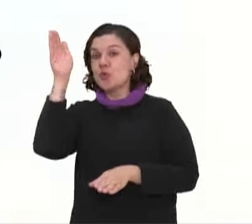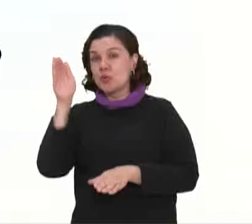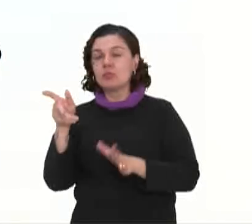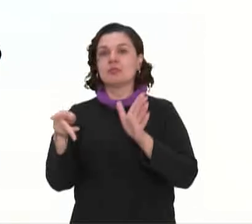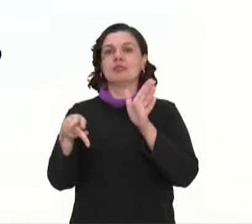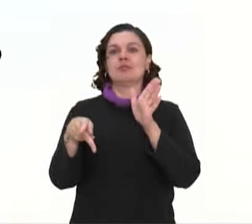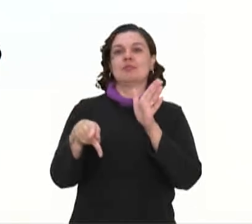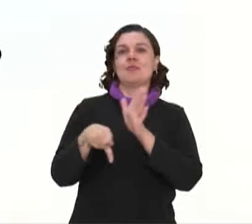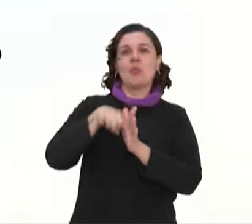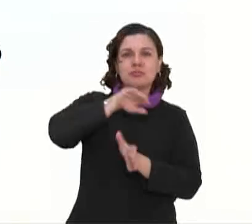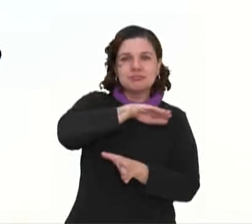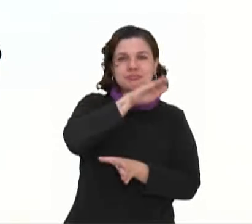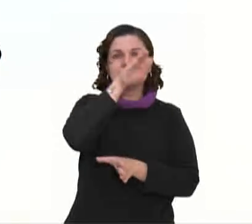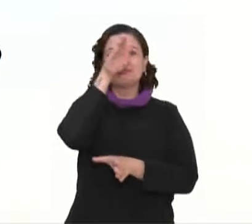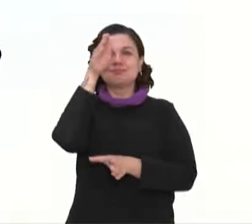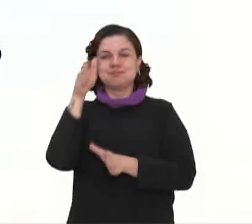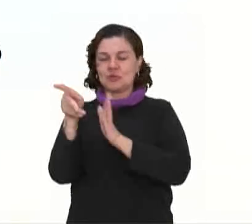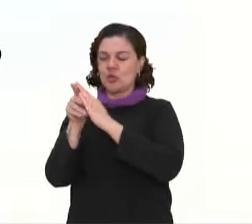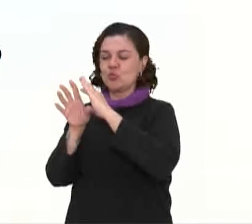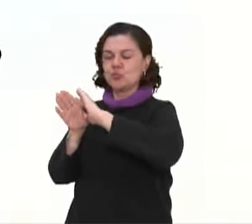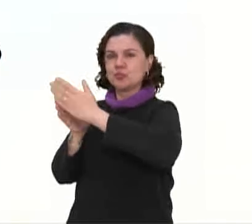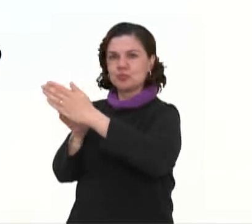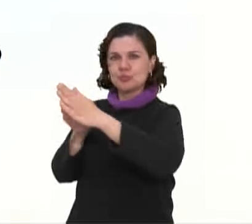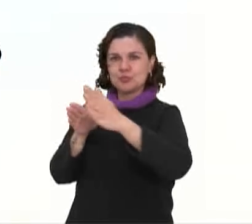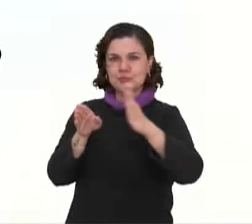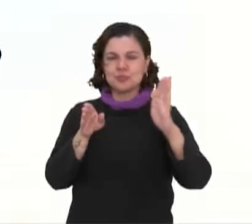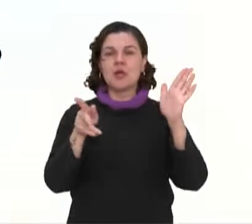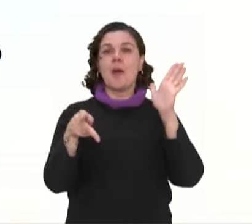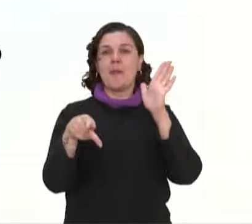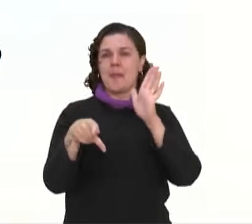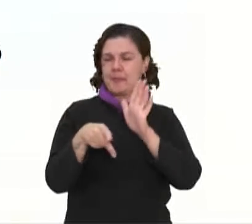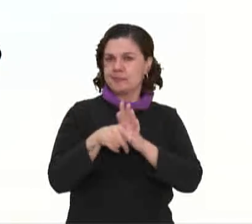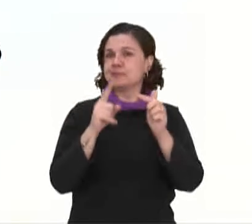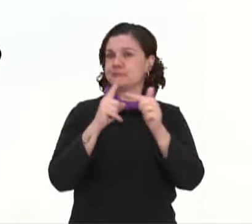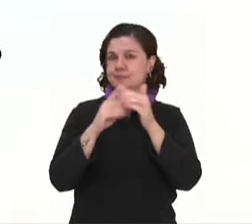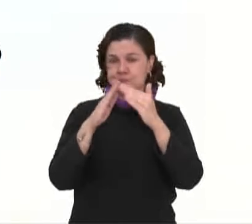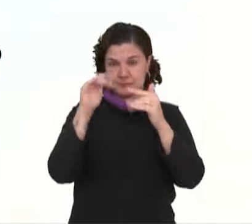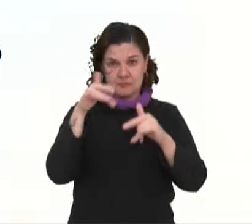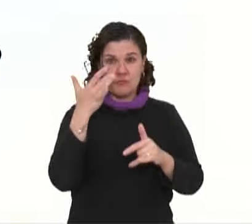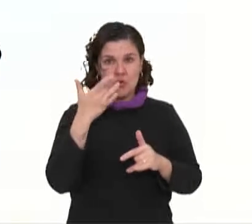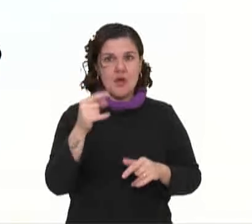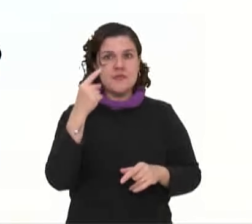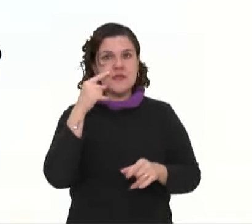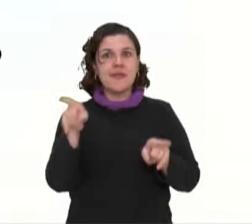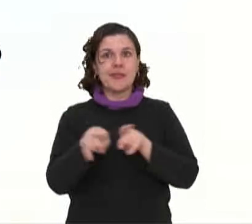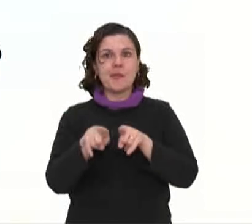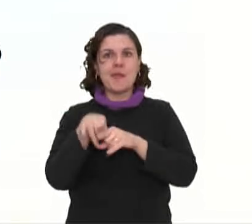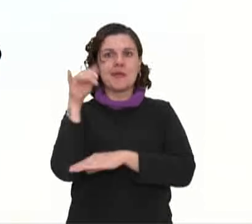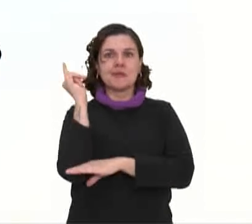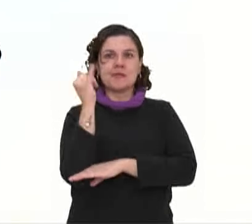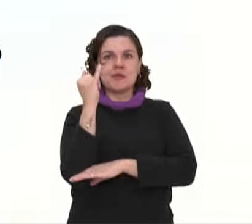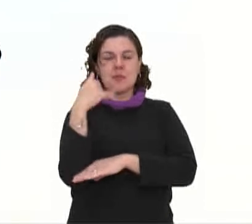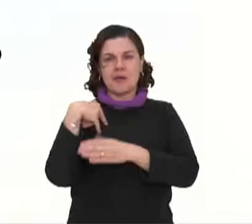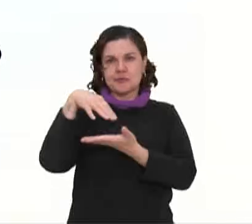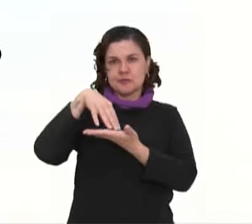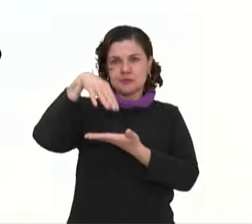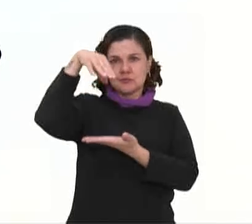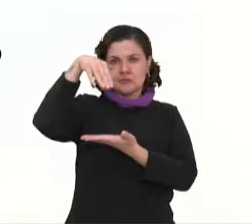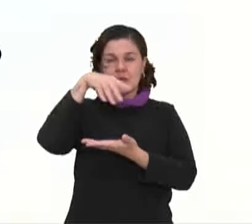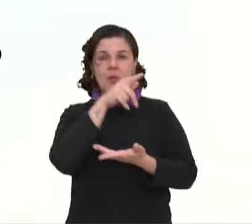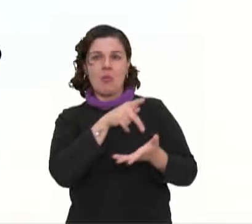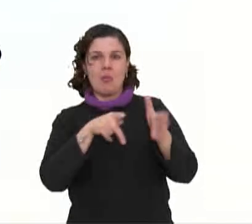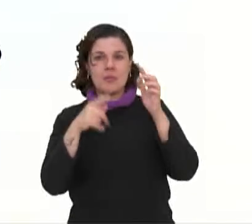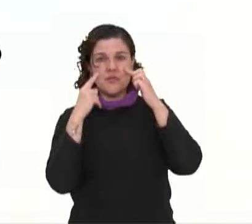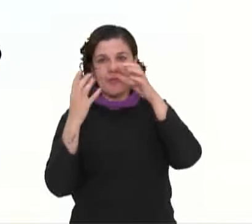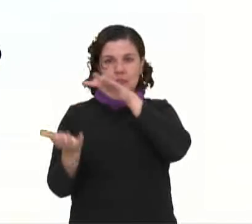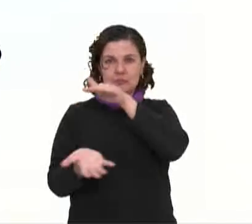de ouro revestindo ela toda. Você vê muita imagem. E essas imagens, se você conseguir aproximar, chegar pertinho da